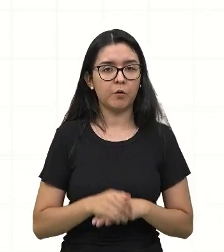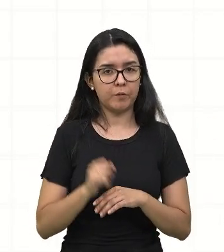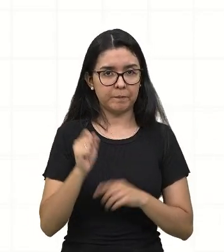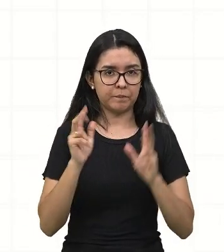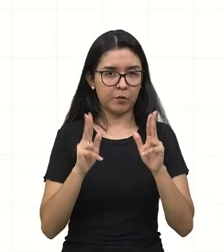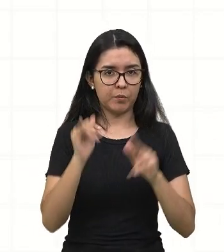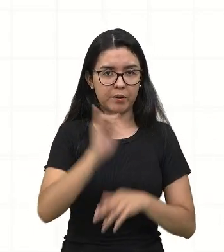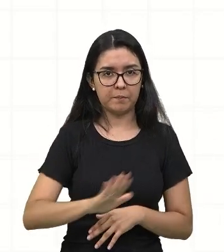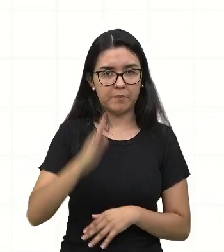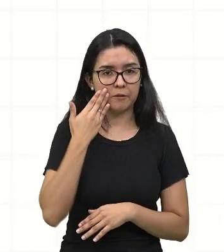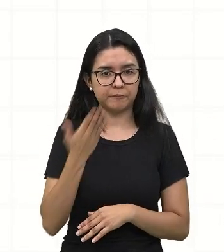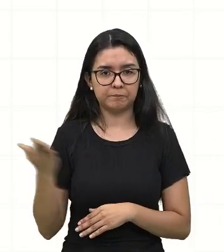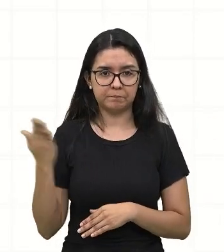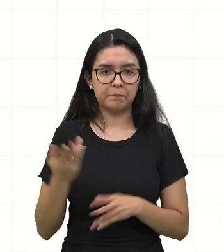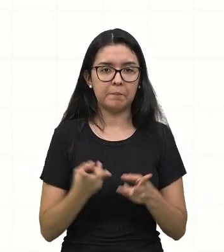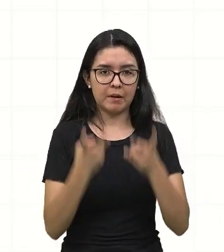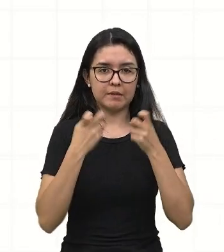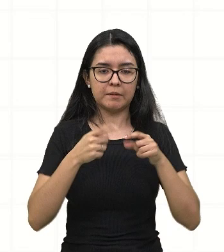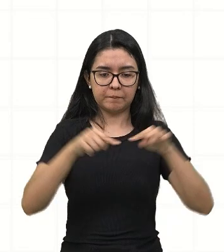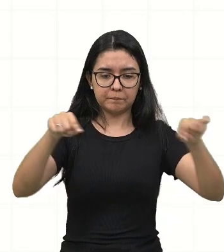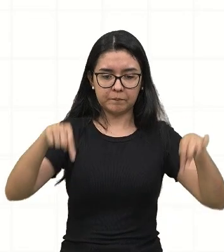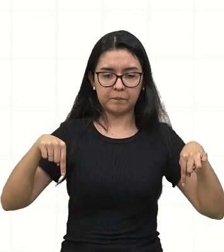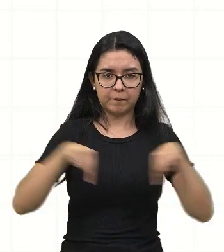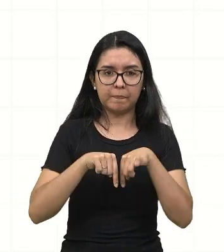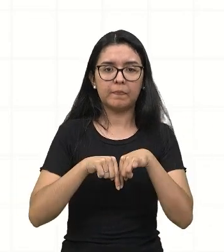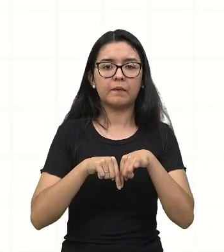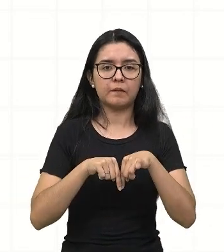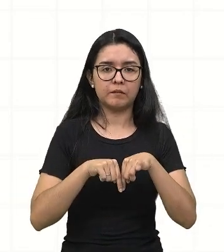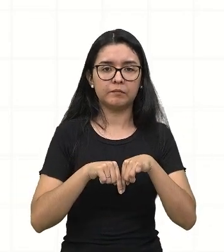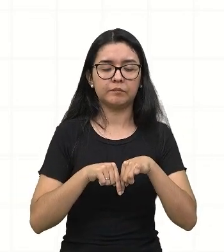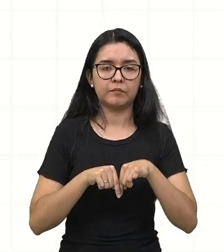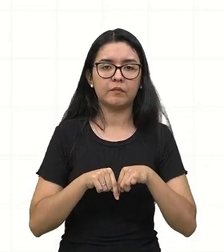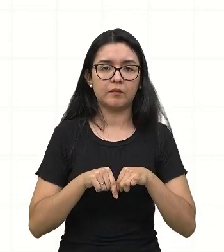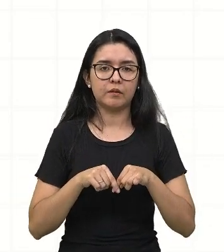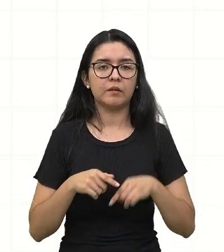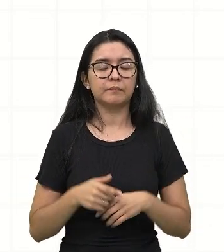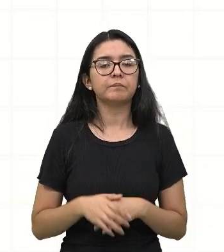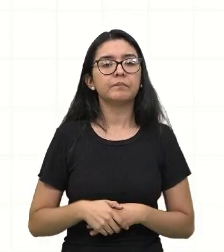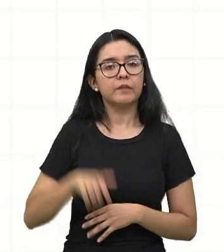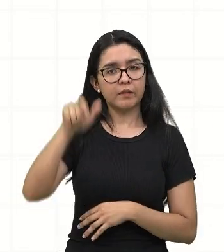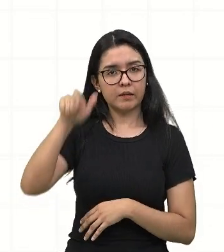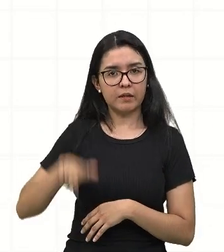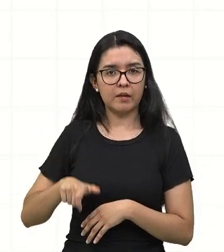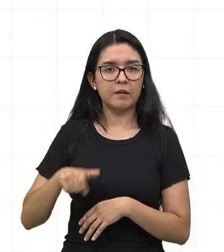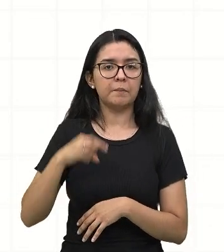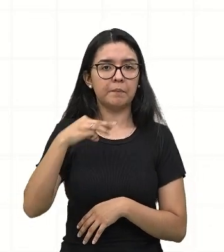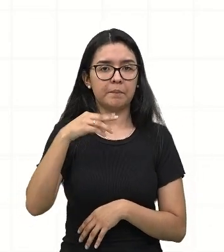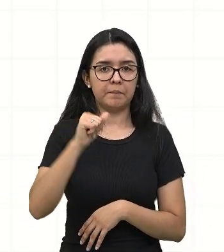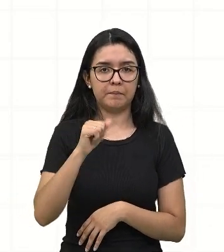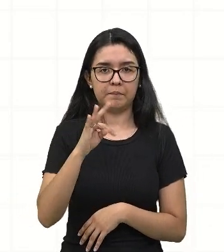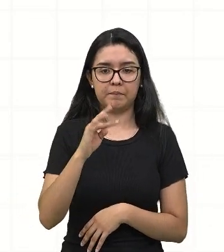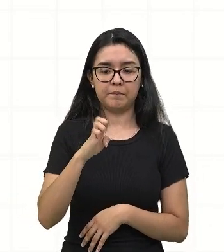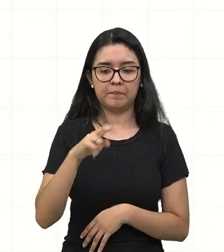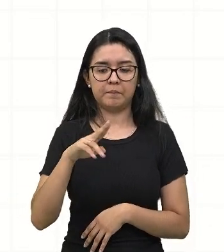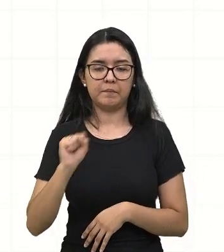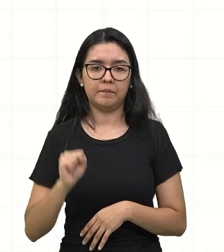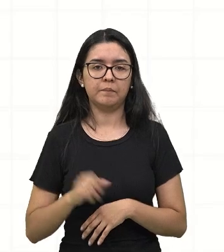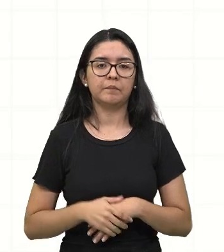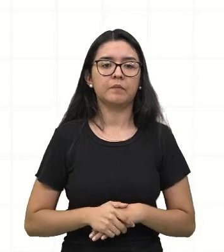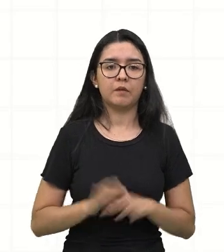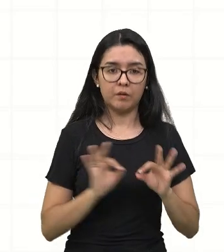Então, temos aqui a imagem de um paralelepípedo, tudo bem? Que é a ideia do tanque que Mateus está construindo. Com as seguintes dimensões, ó, 8